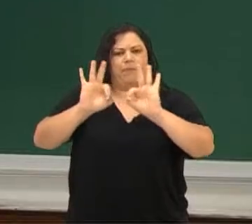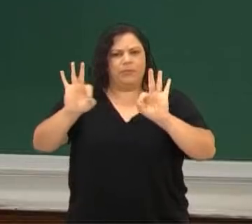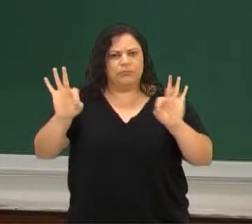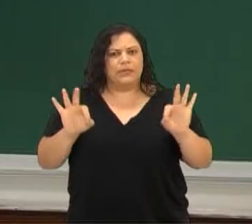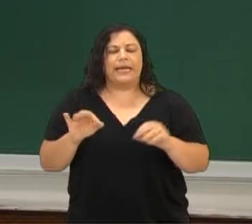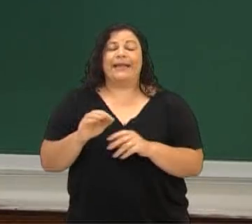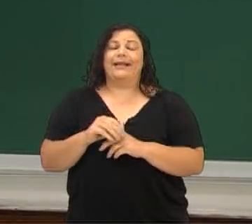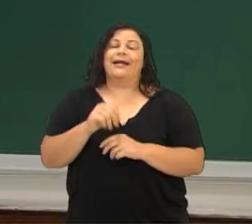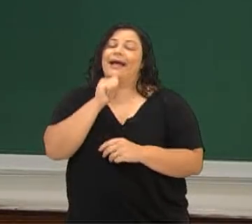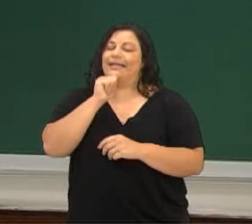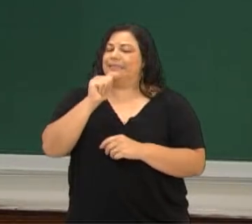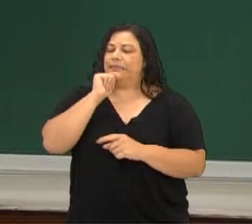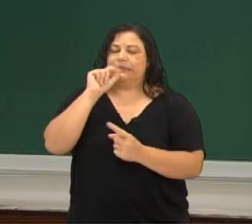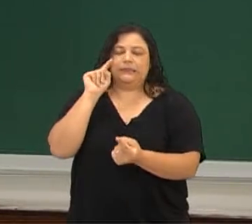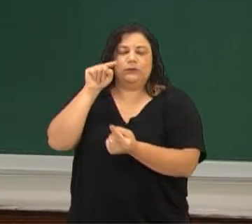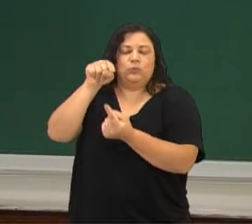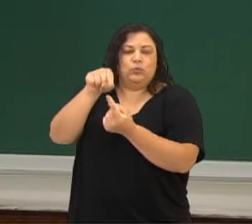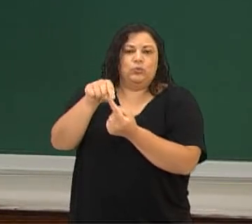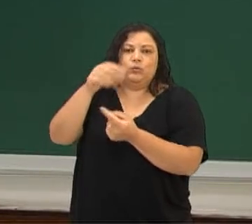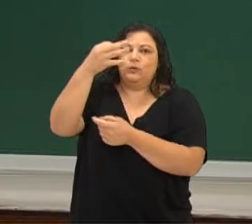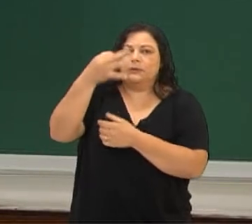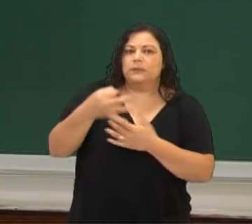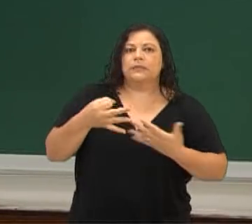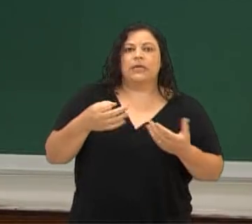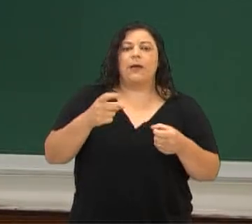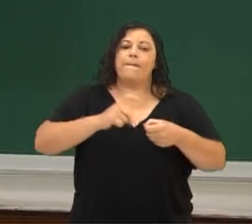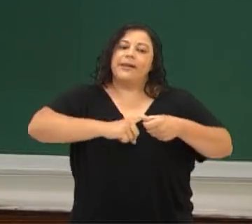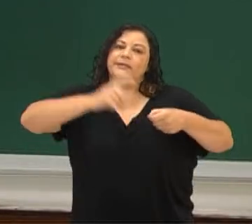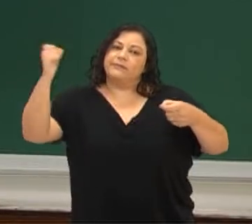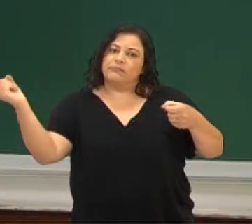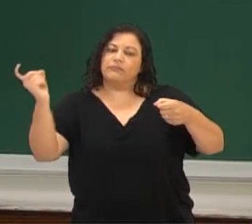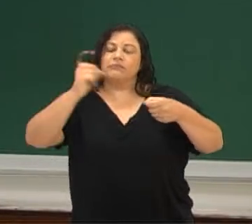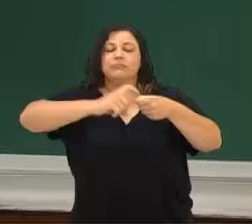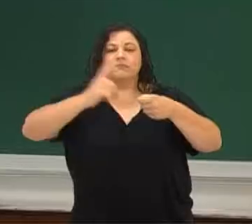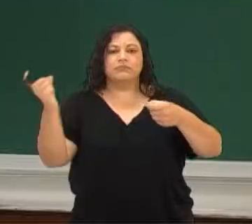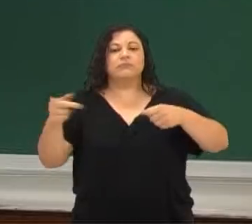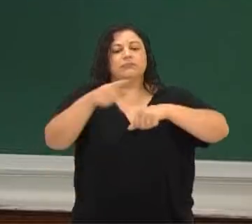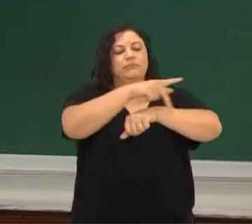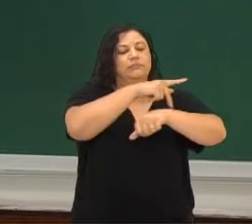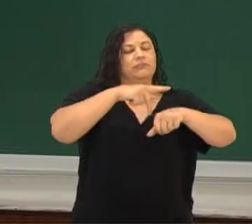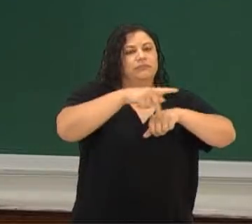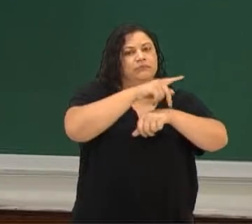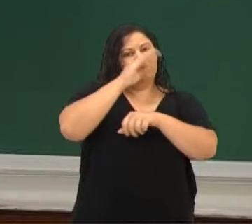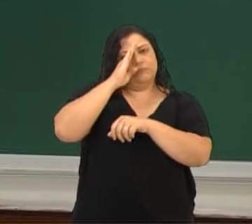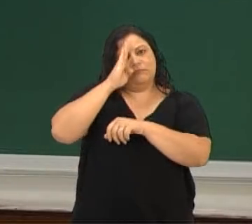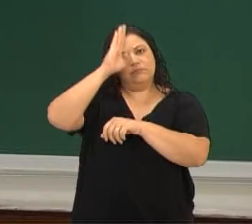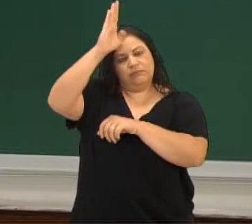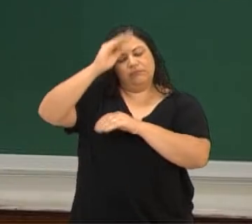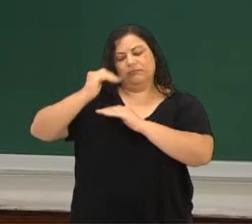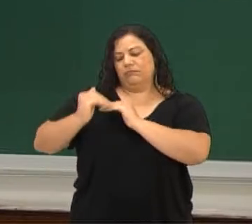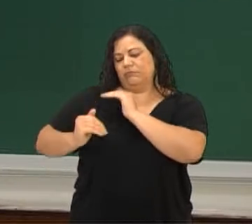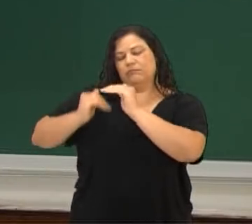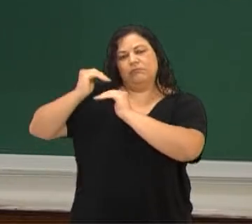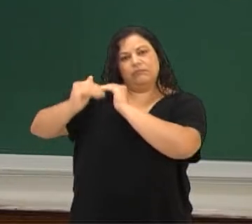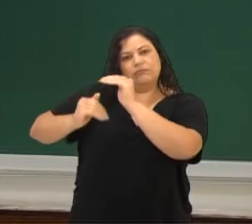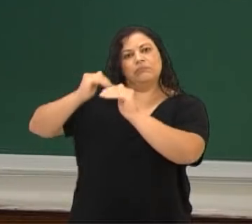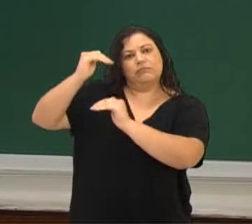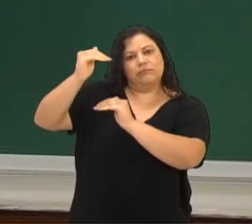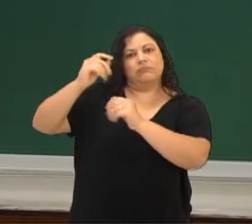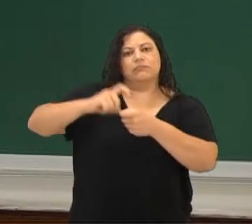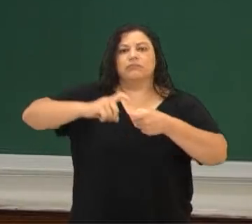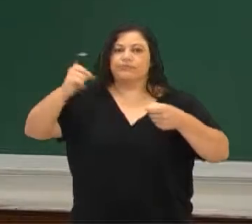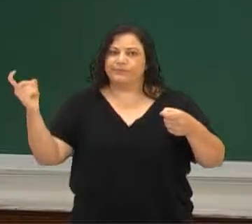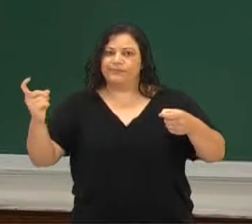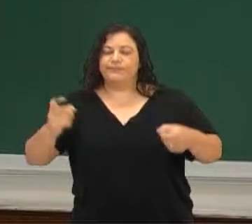né? E a independência desses países, que foi um fator decisivo para esse início de desenvolvimento. Então vocês